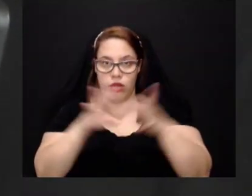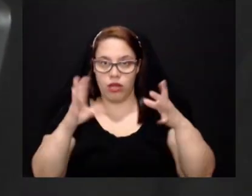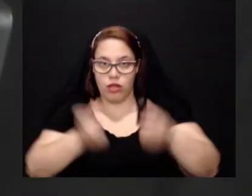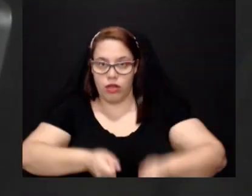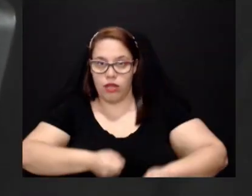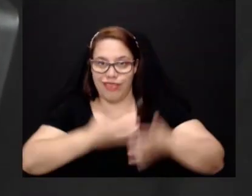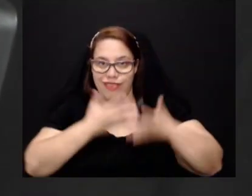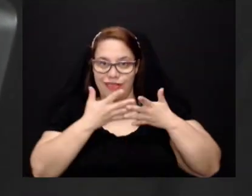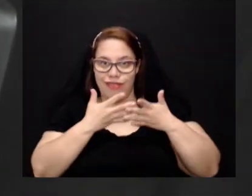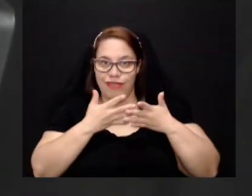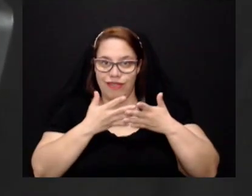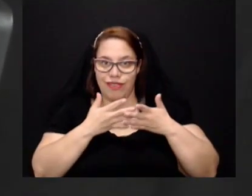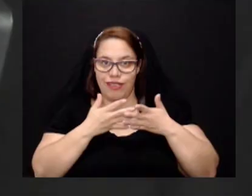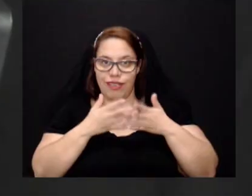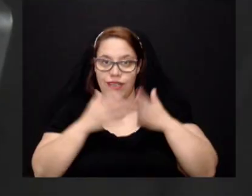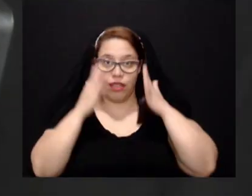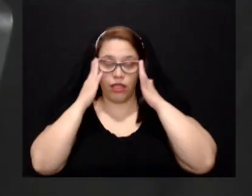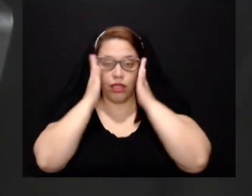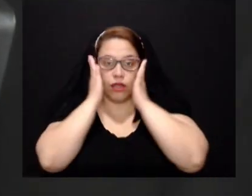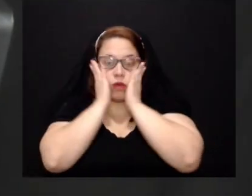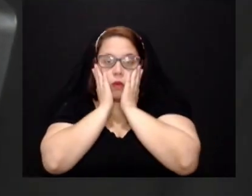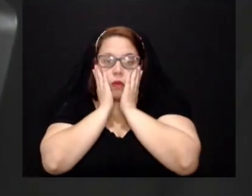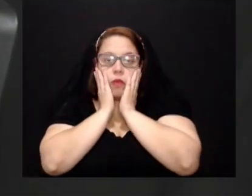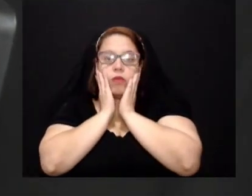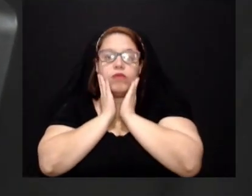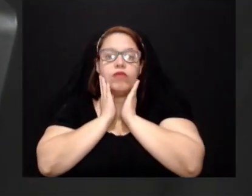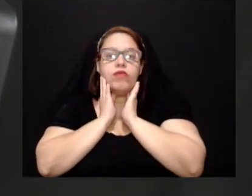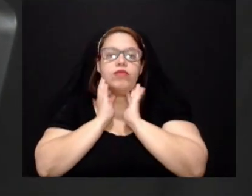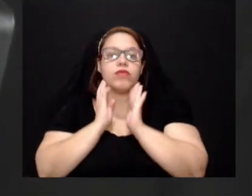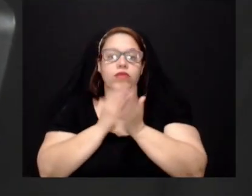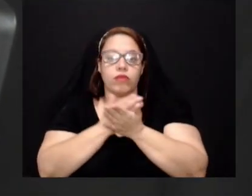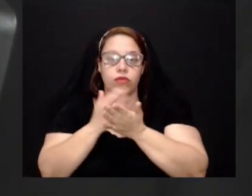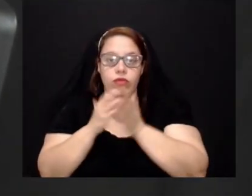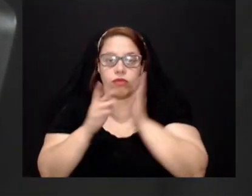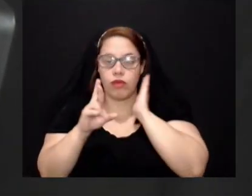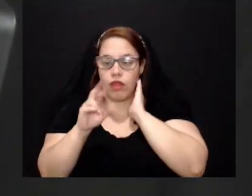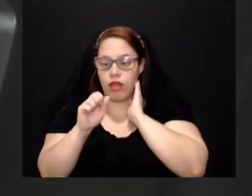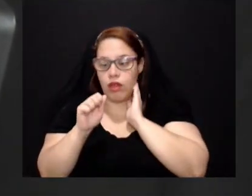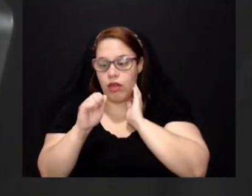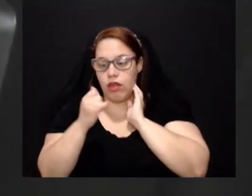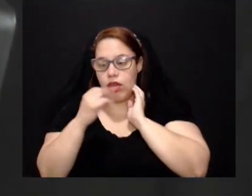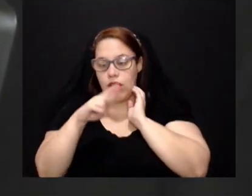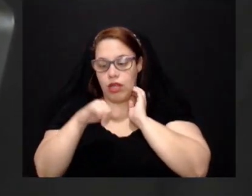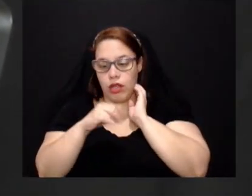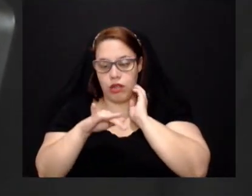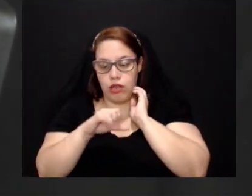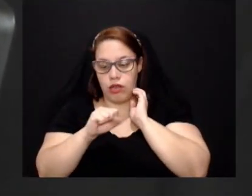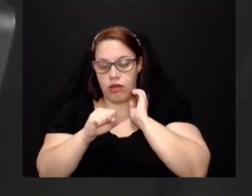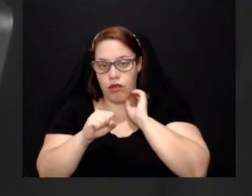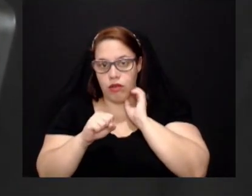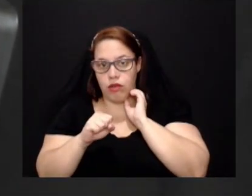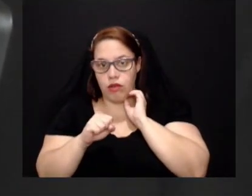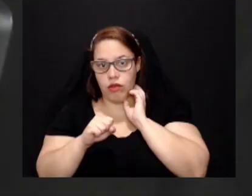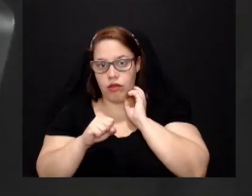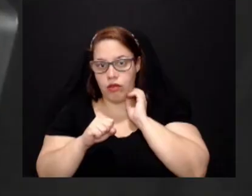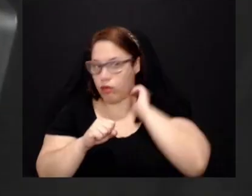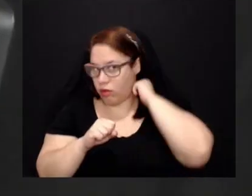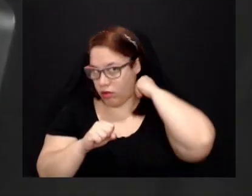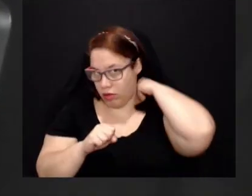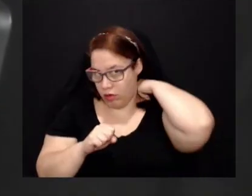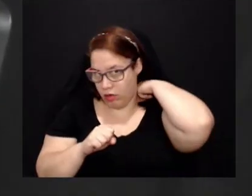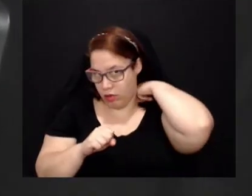DJ. Então tinha aquela introdução dos Racionais que falava assim... acho que era 92 ou